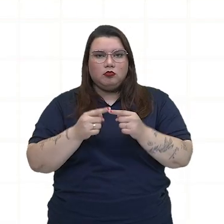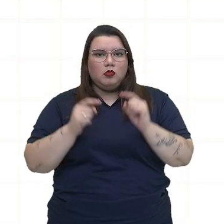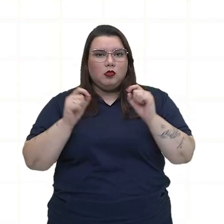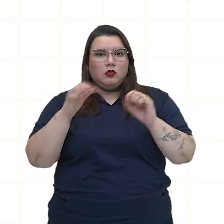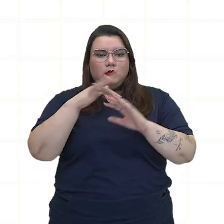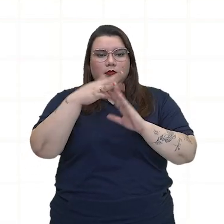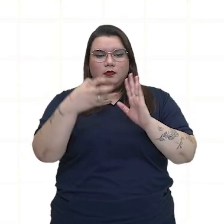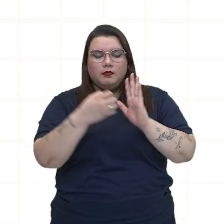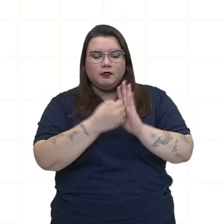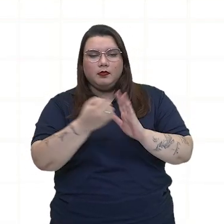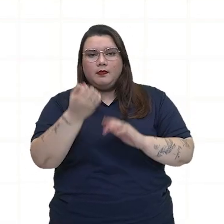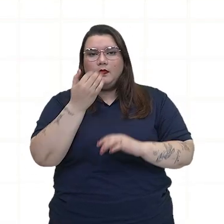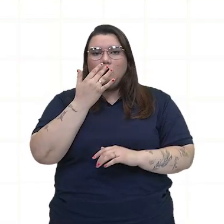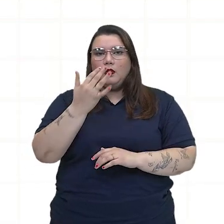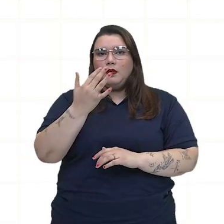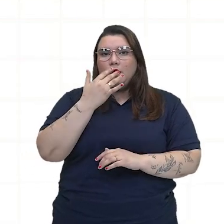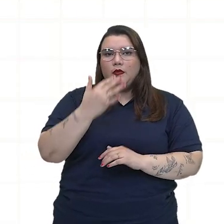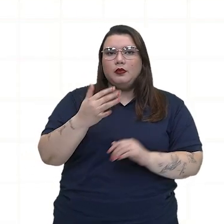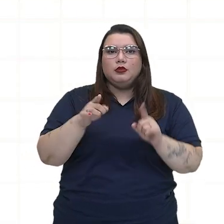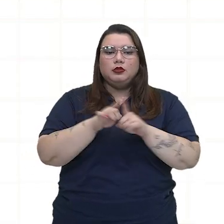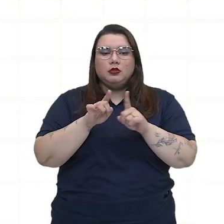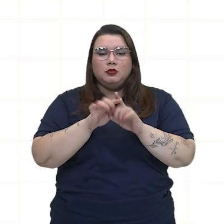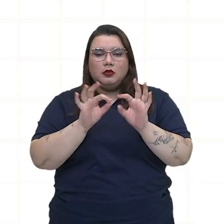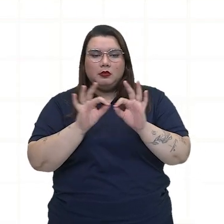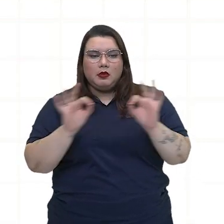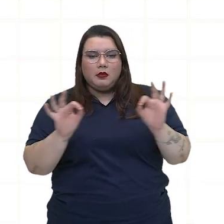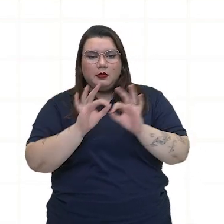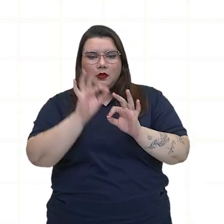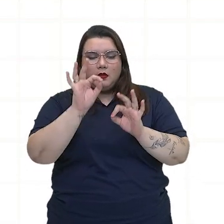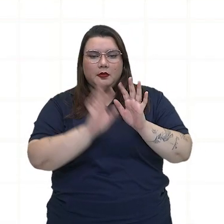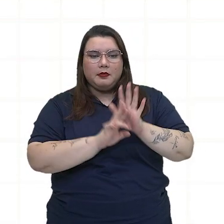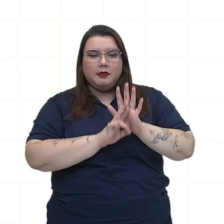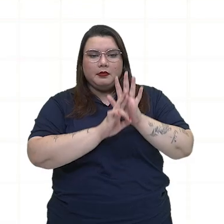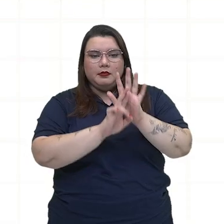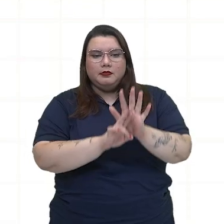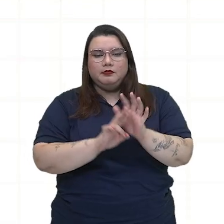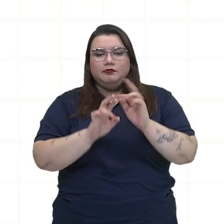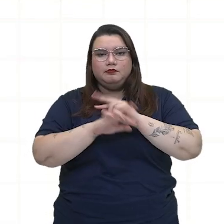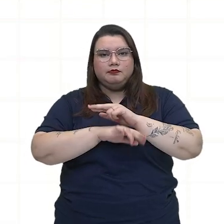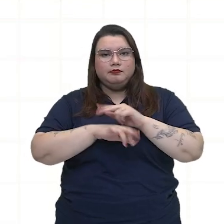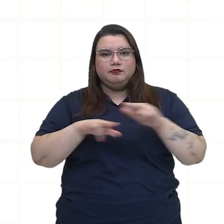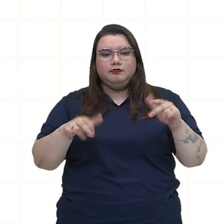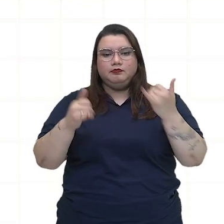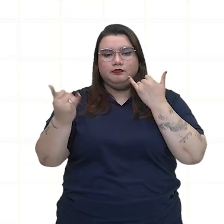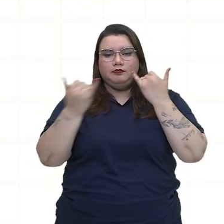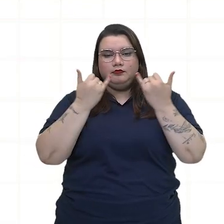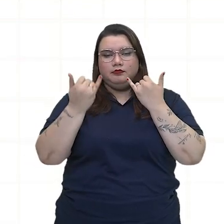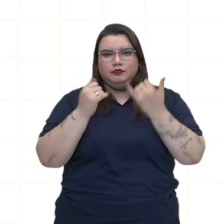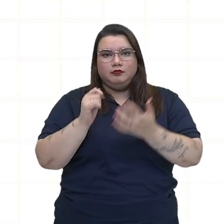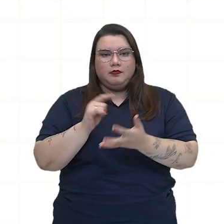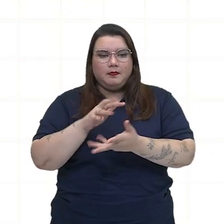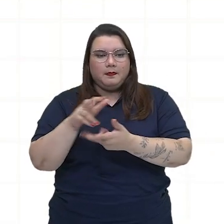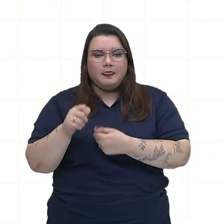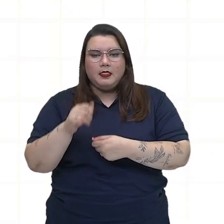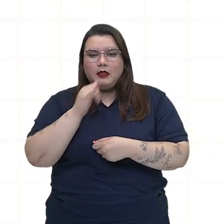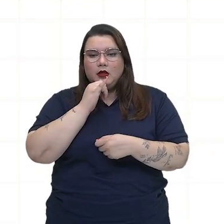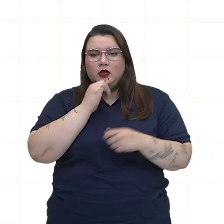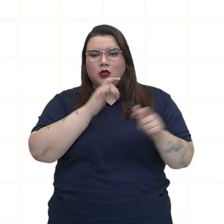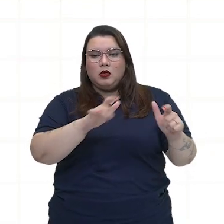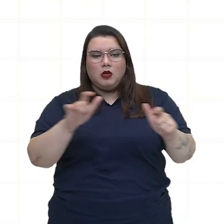de símbolos, de cores, de linhas, para representar diferentes informações,